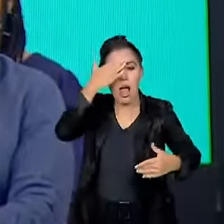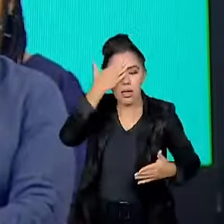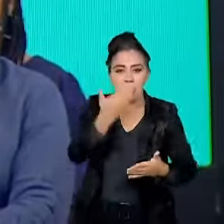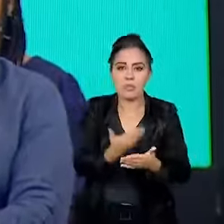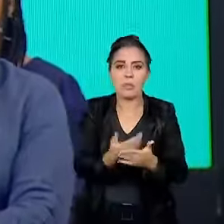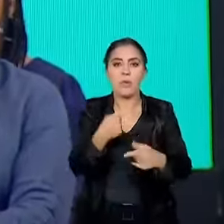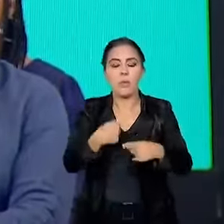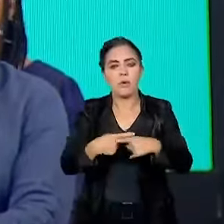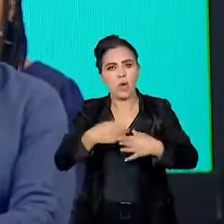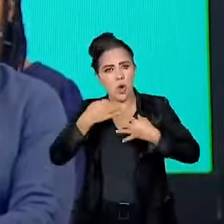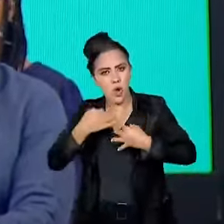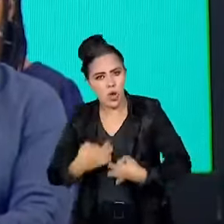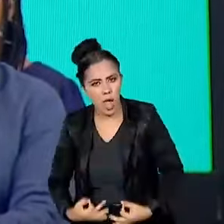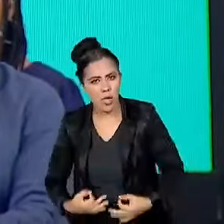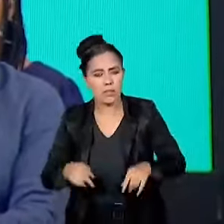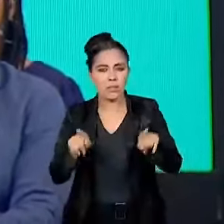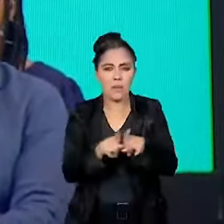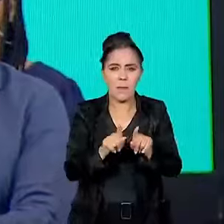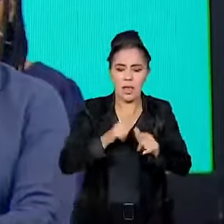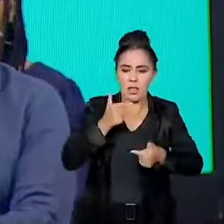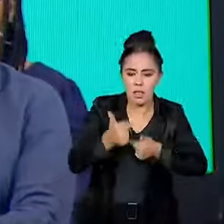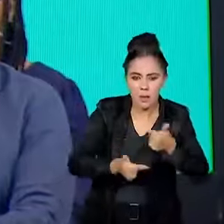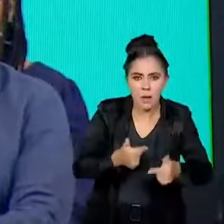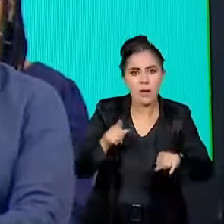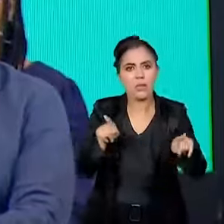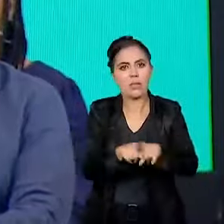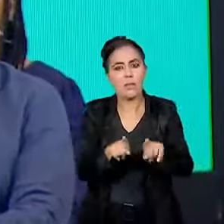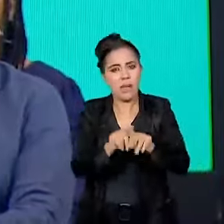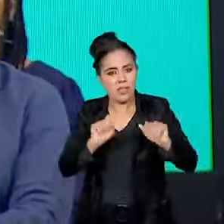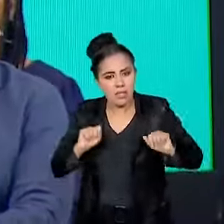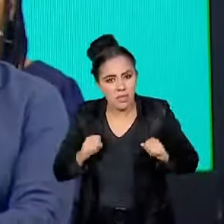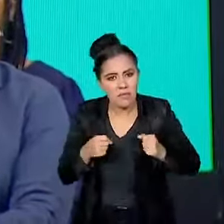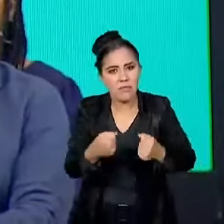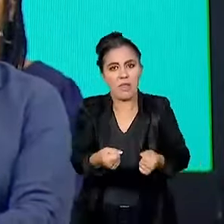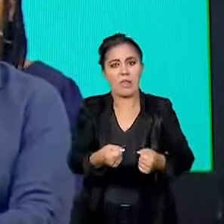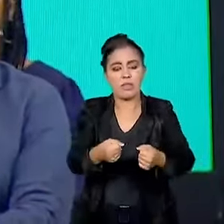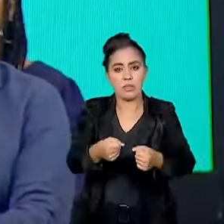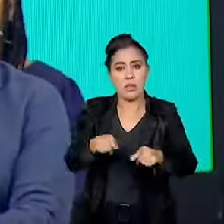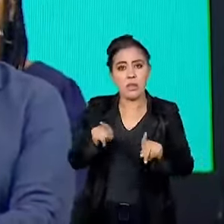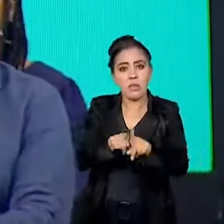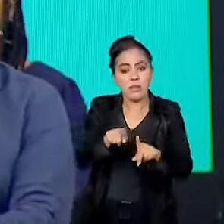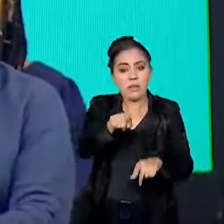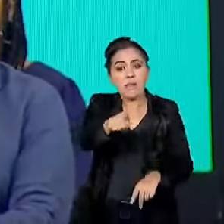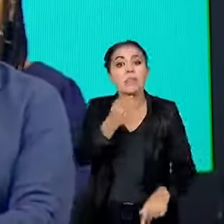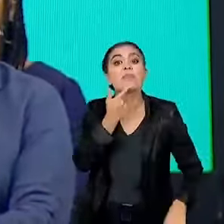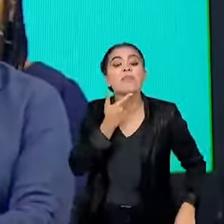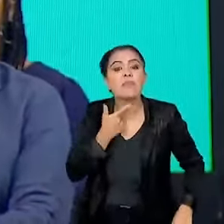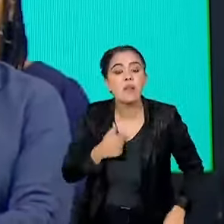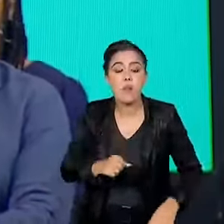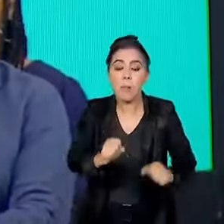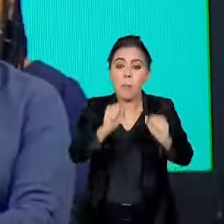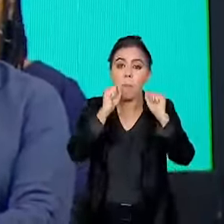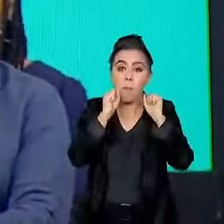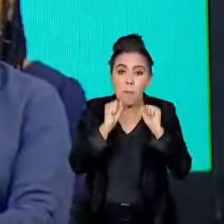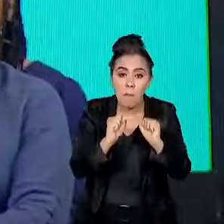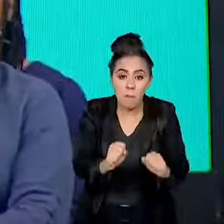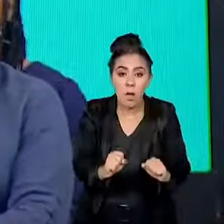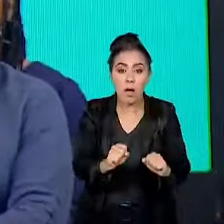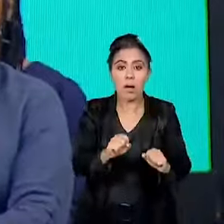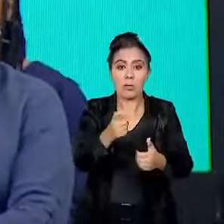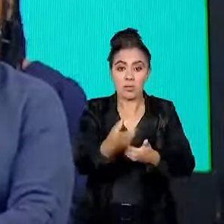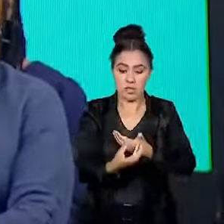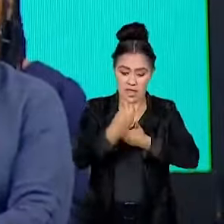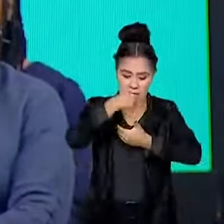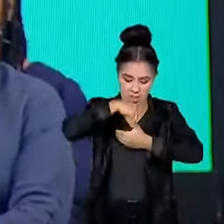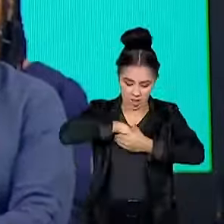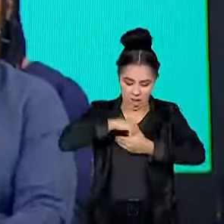trabalhador, o político decente, o político inteligente que você deseja, possivelmente esteja dentro